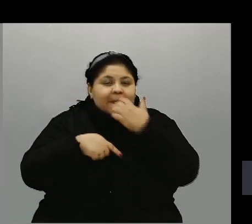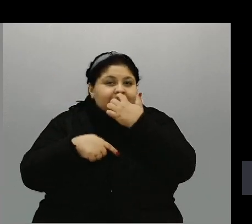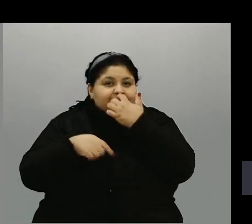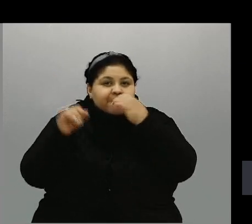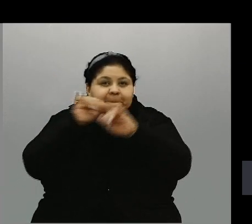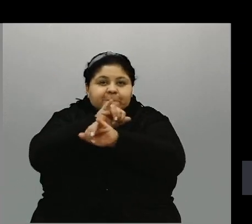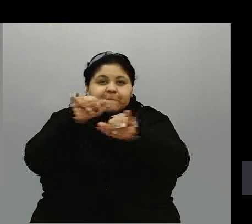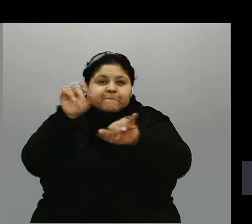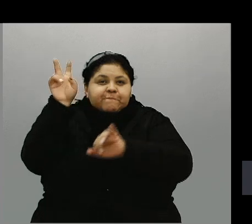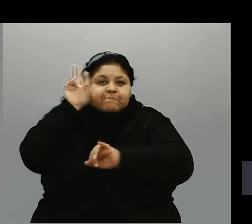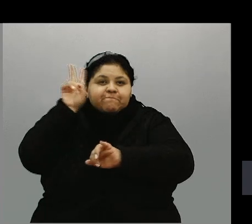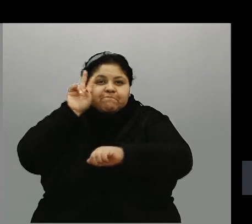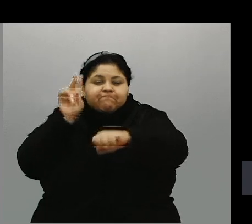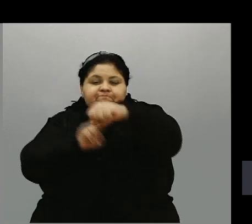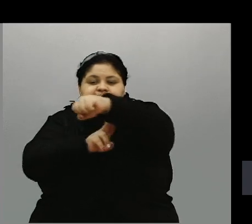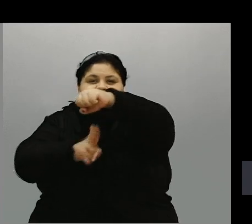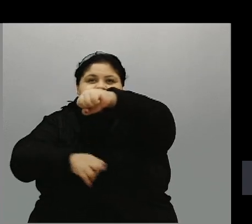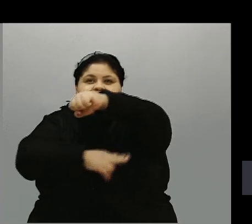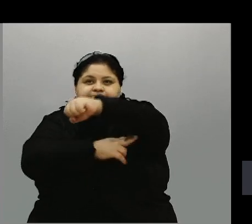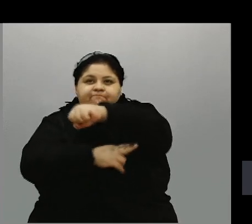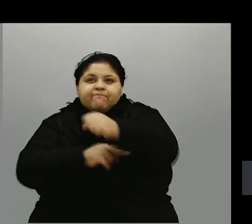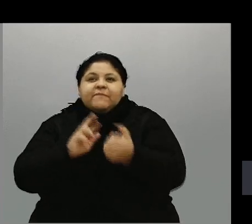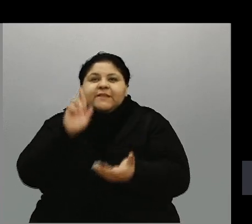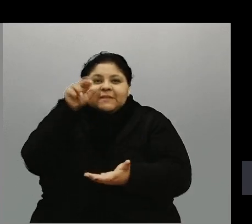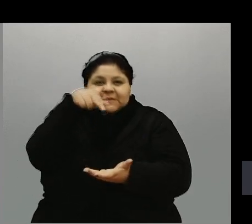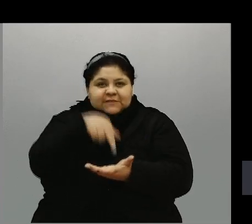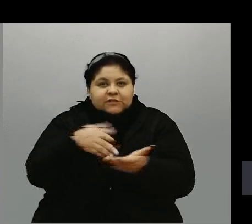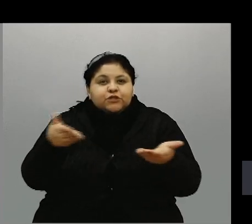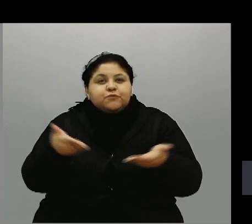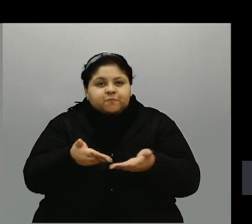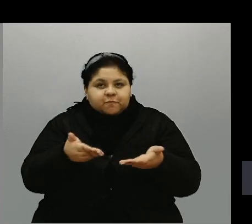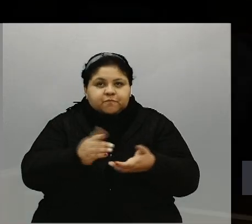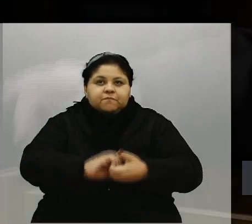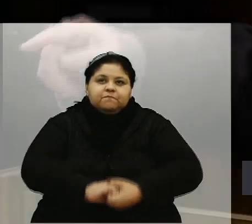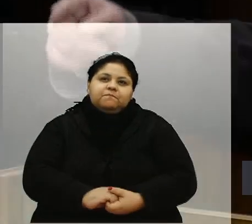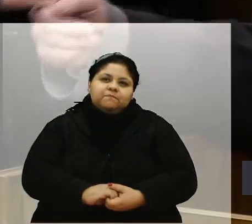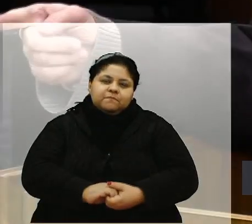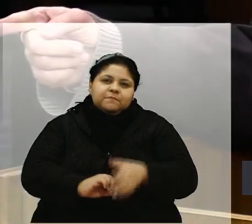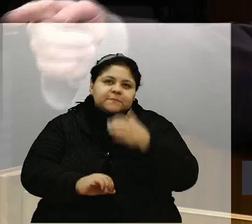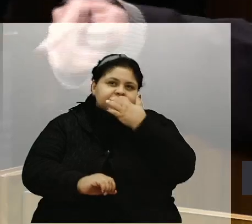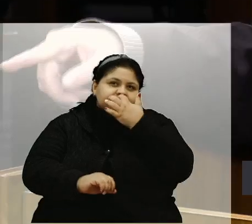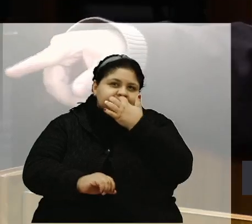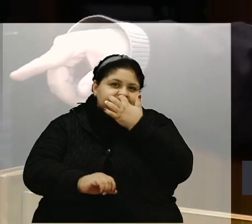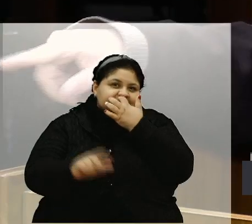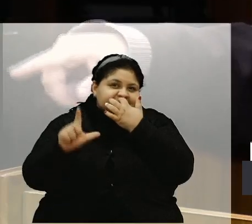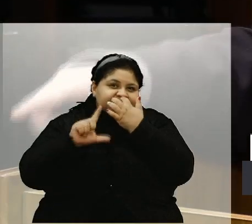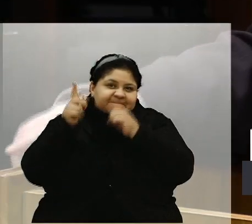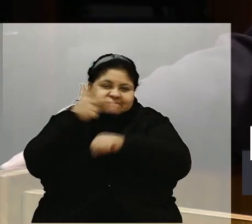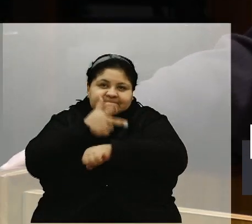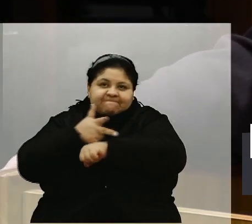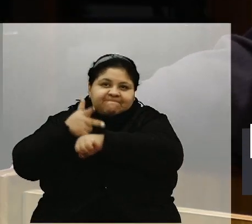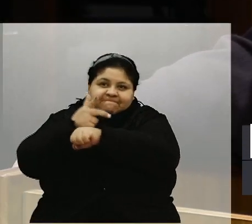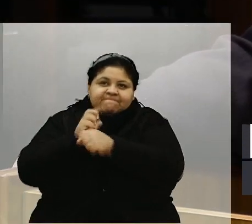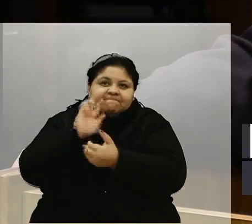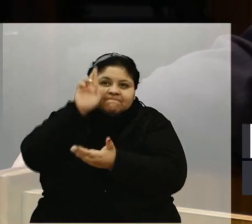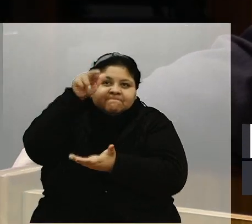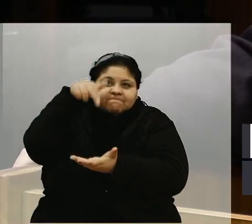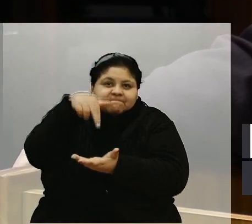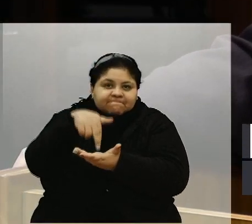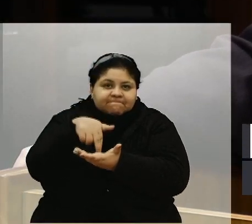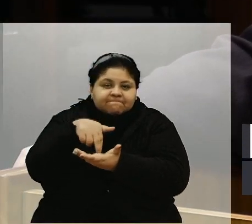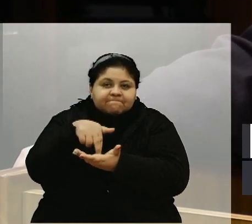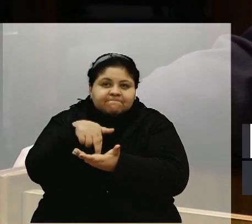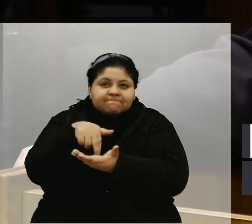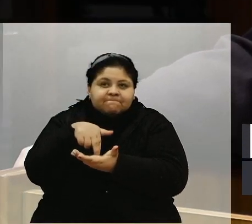da história dessa ponte e da realidade que enfrentamos aqui hoje. Aí nós temos um vídeo da realidade da ponte